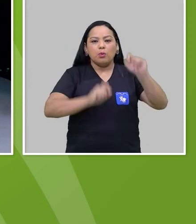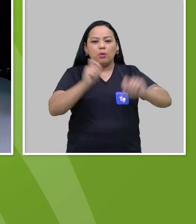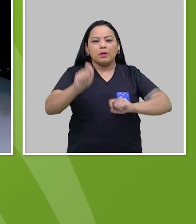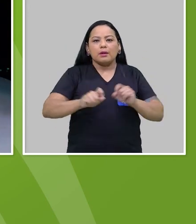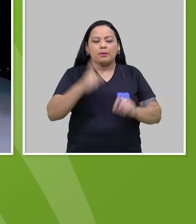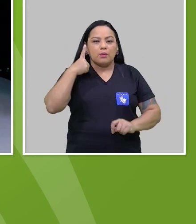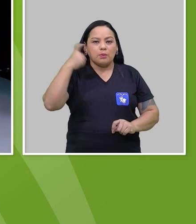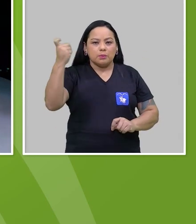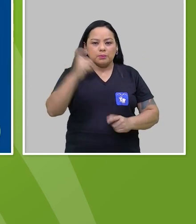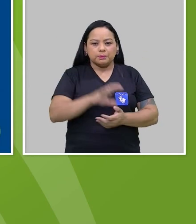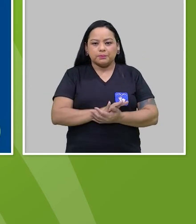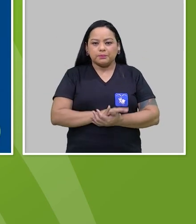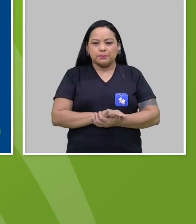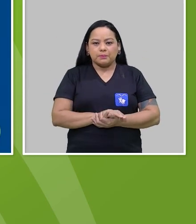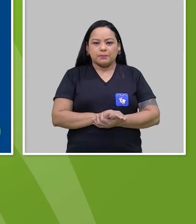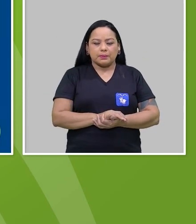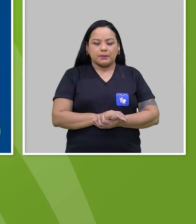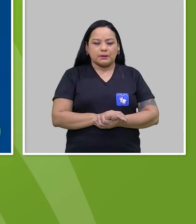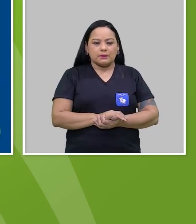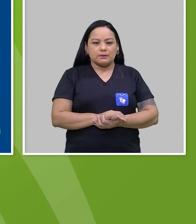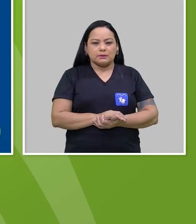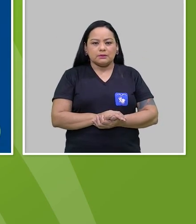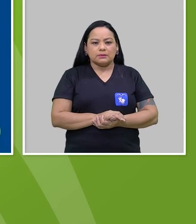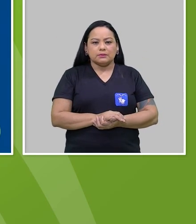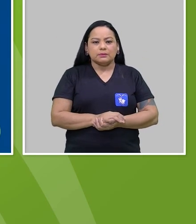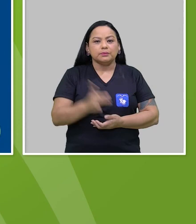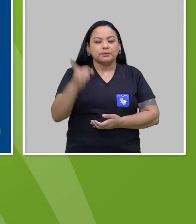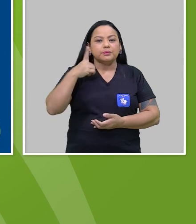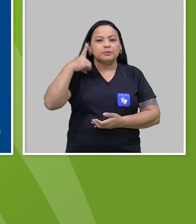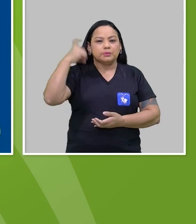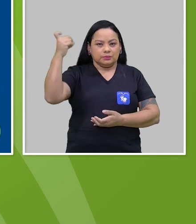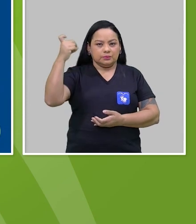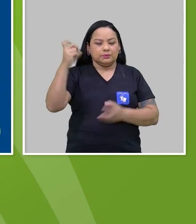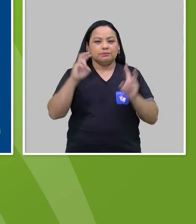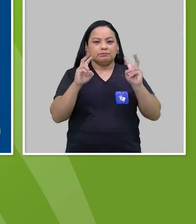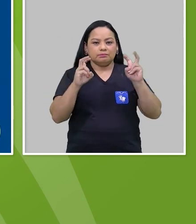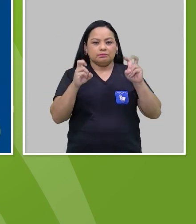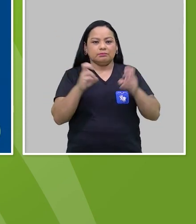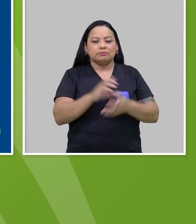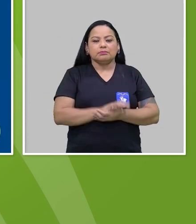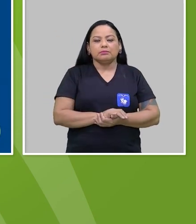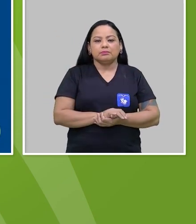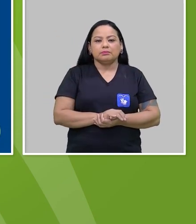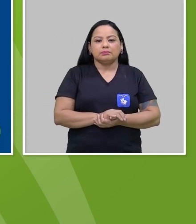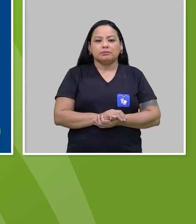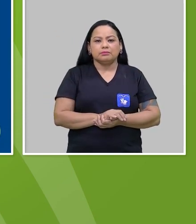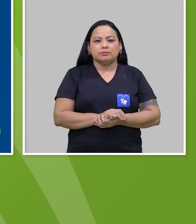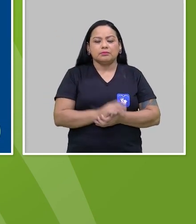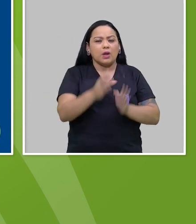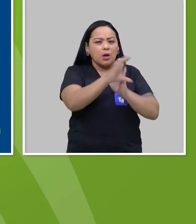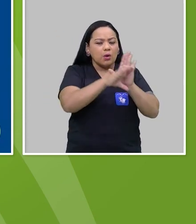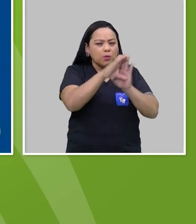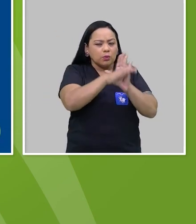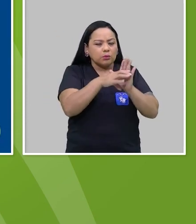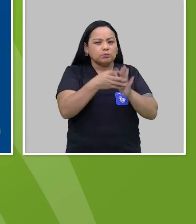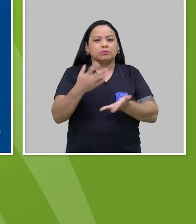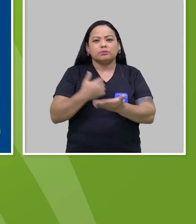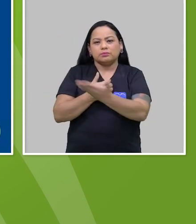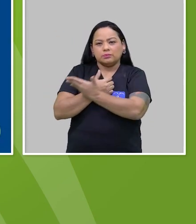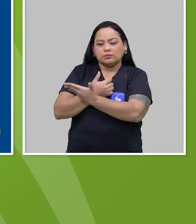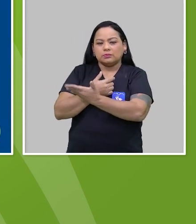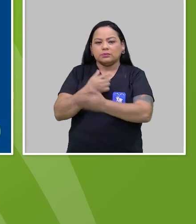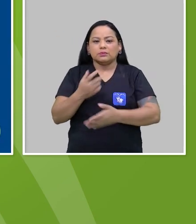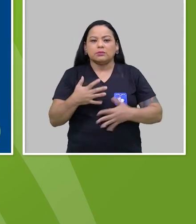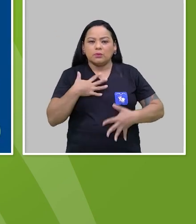som? Olha aí, ó, o som, não é? Tá definido bem aí. E é o seguinte, um